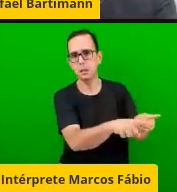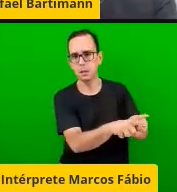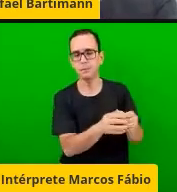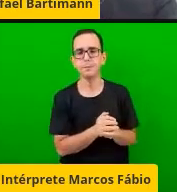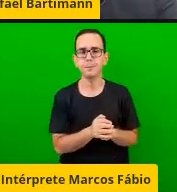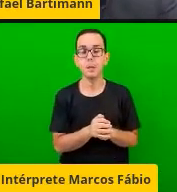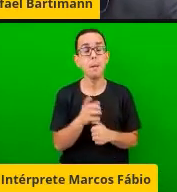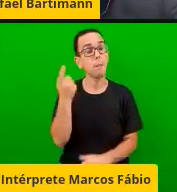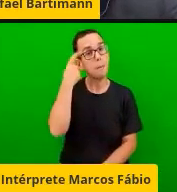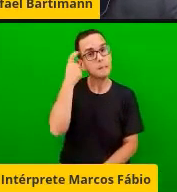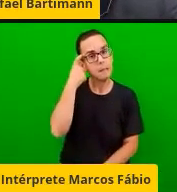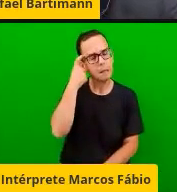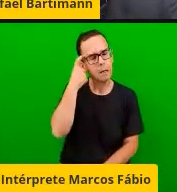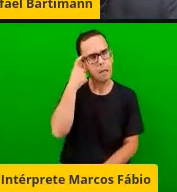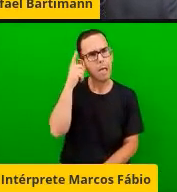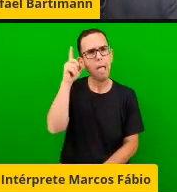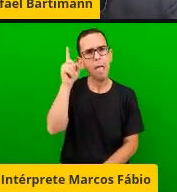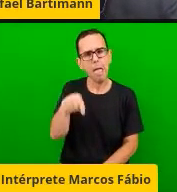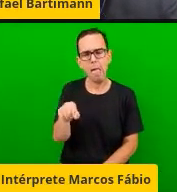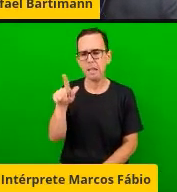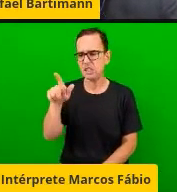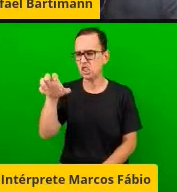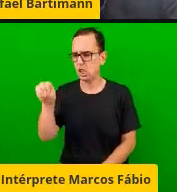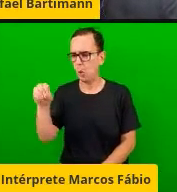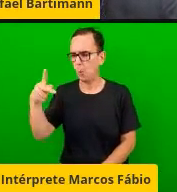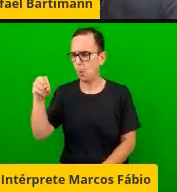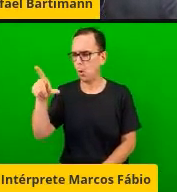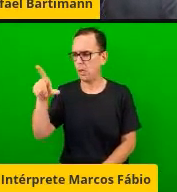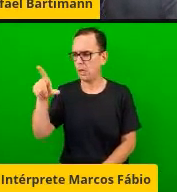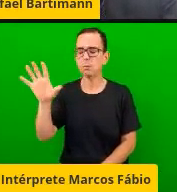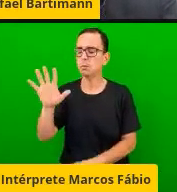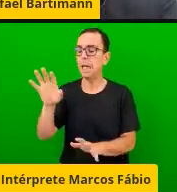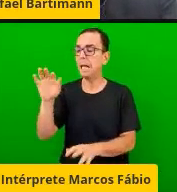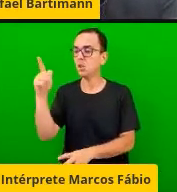pensar, seria essa geografia política